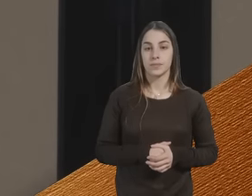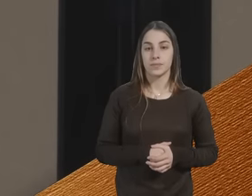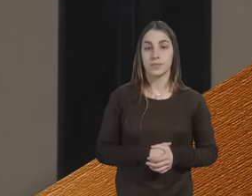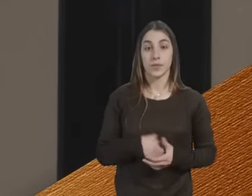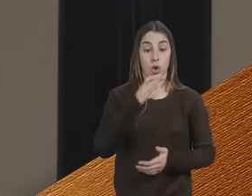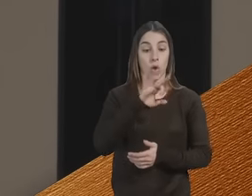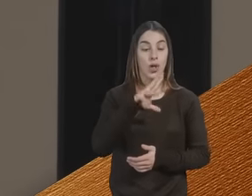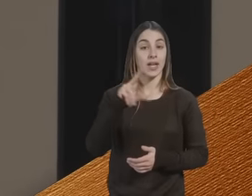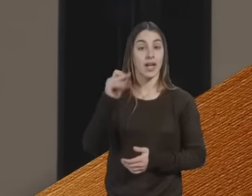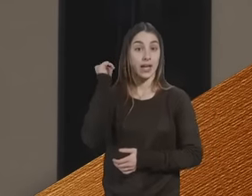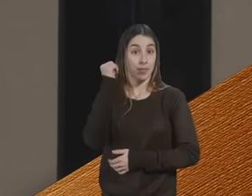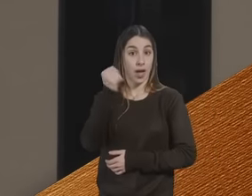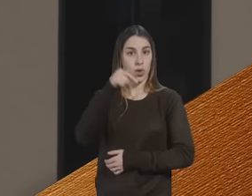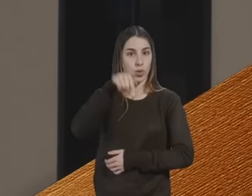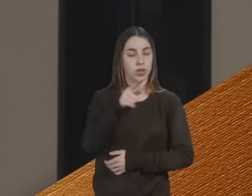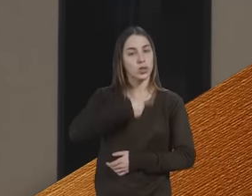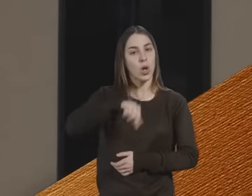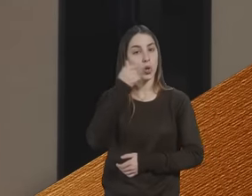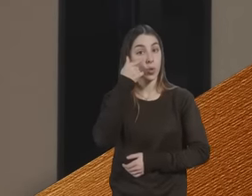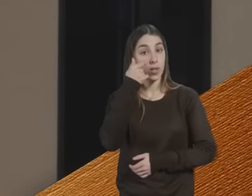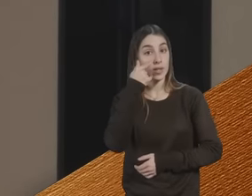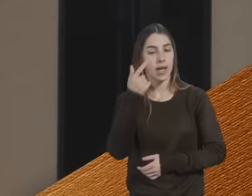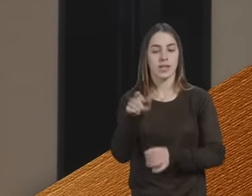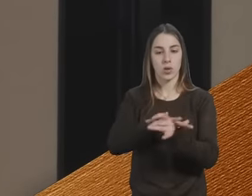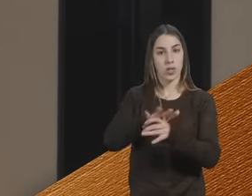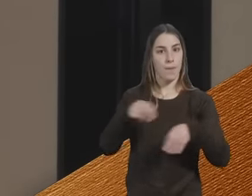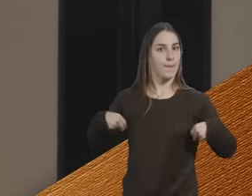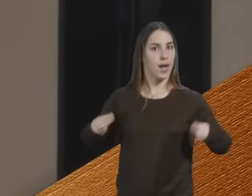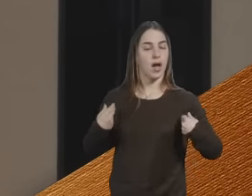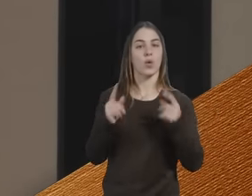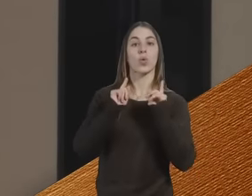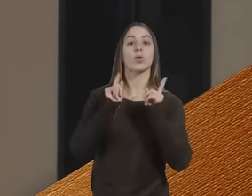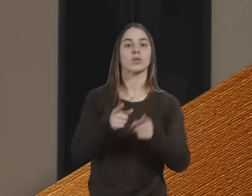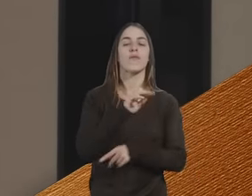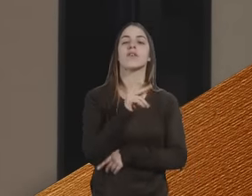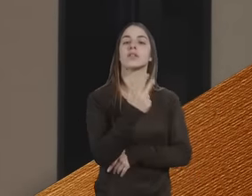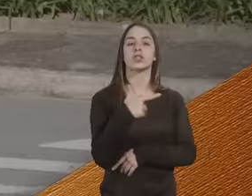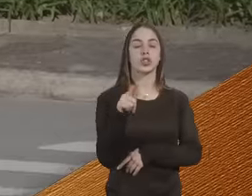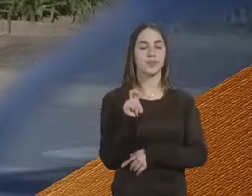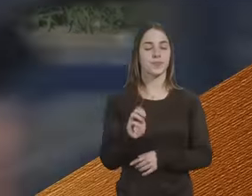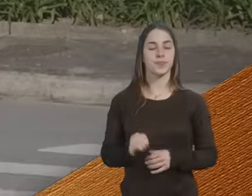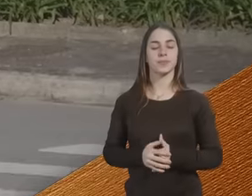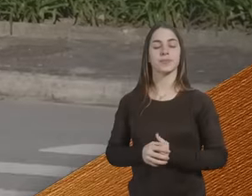Na crónica criminal de hoje, vamos conhecer um caso macabro que se passou em Avintes.